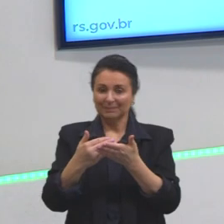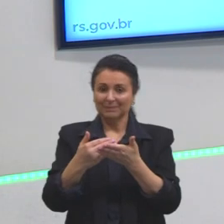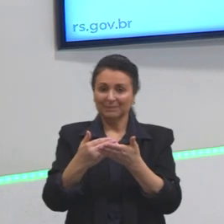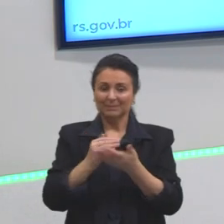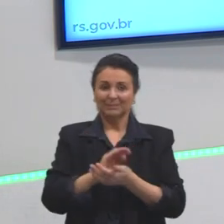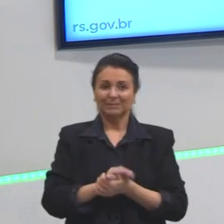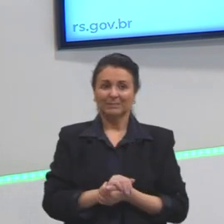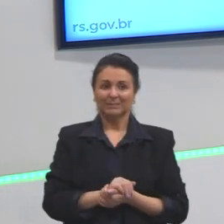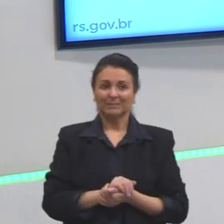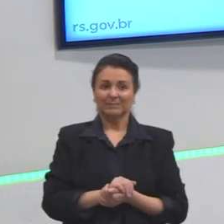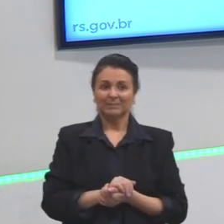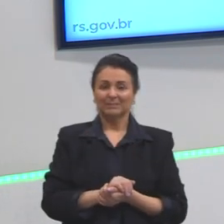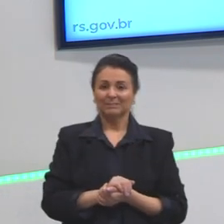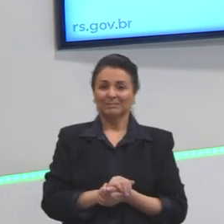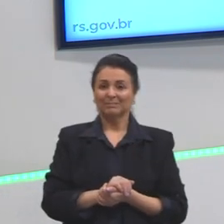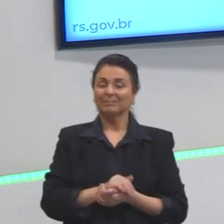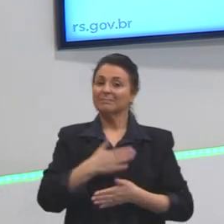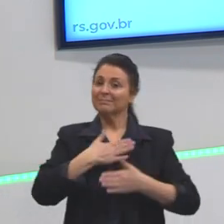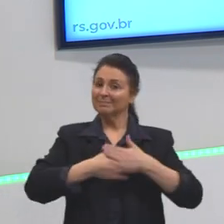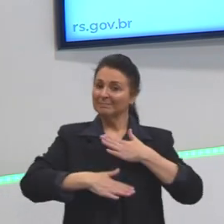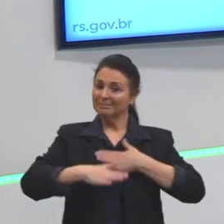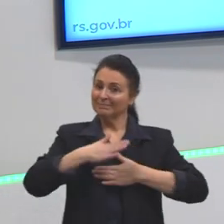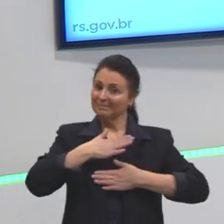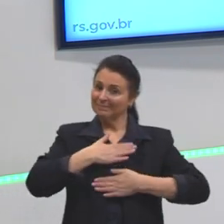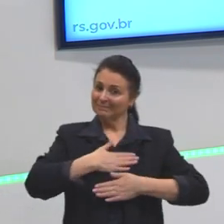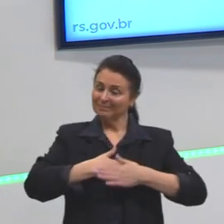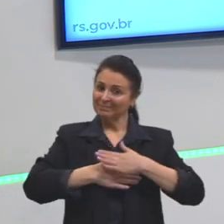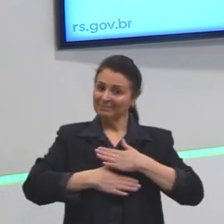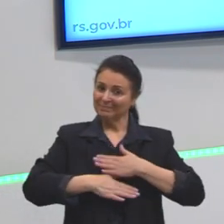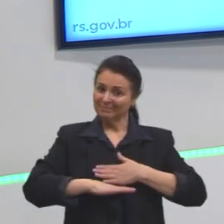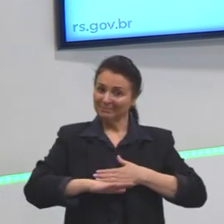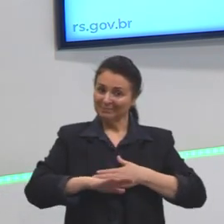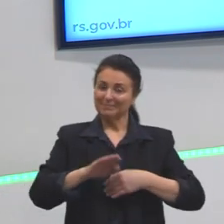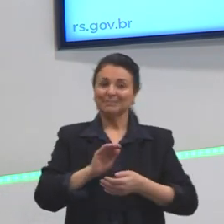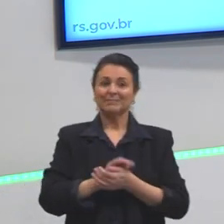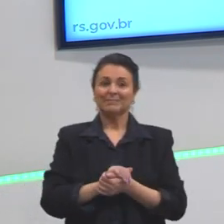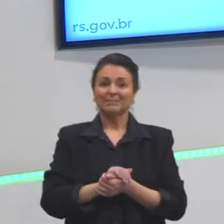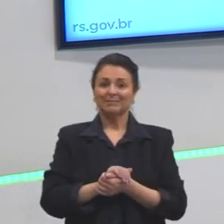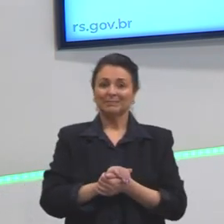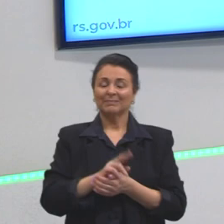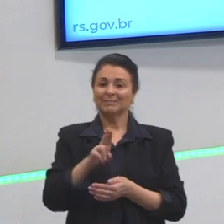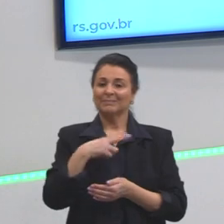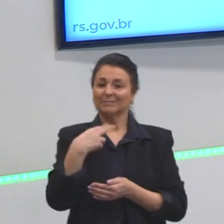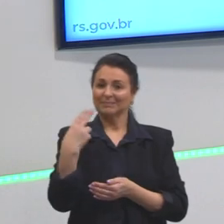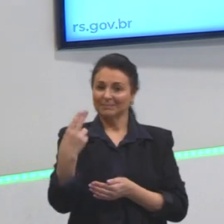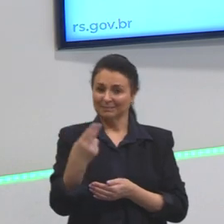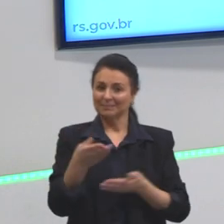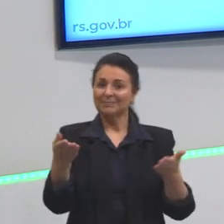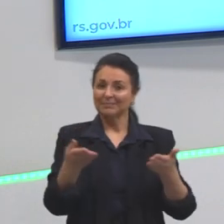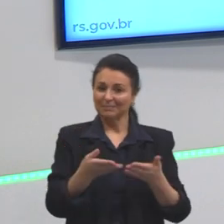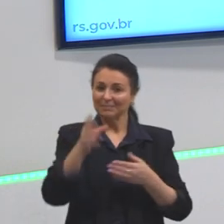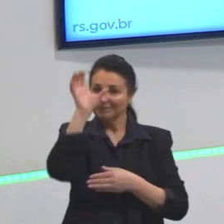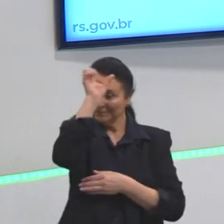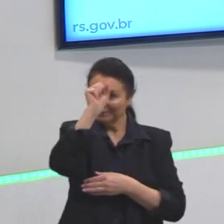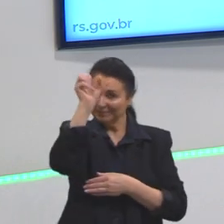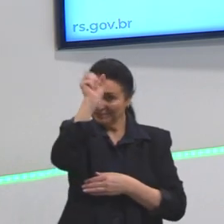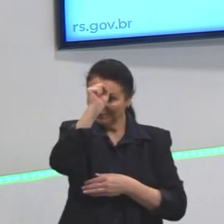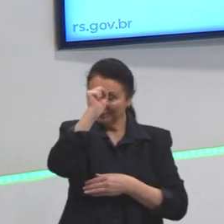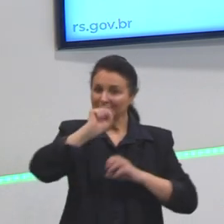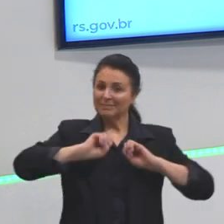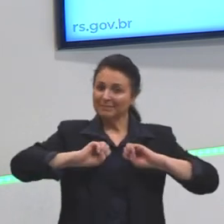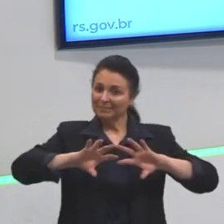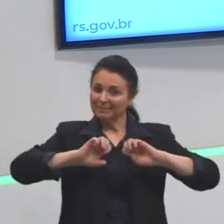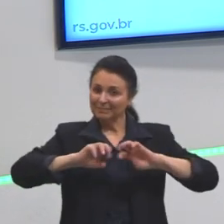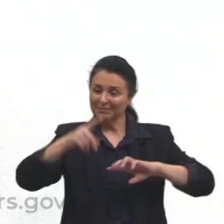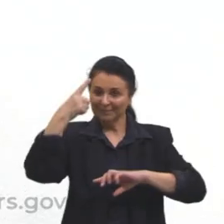bom então fique calmo Lights on the verbs nós trabalhamos na e hoje